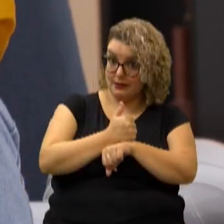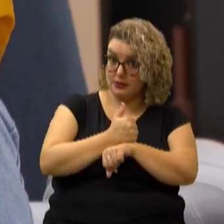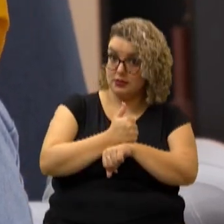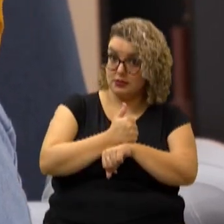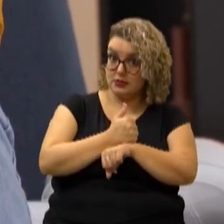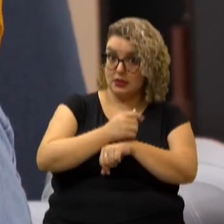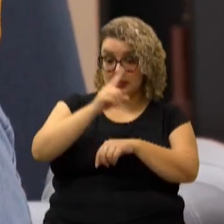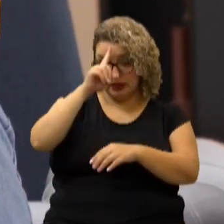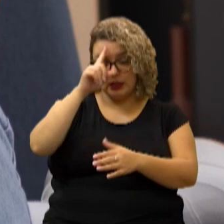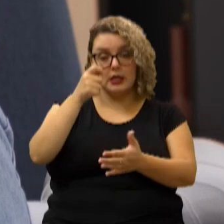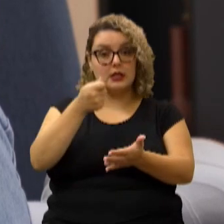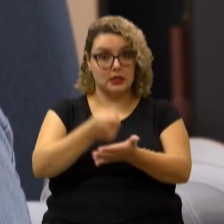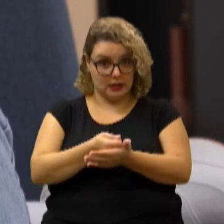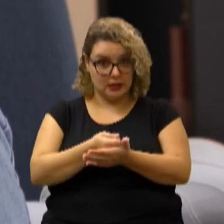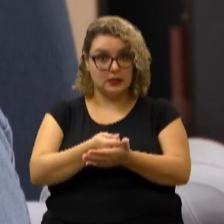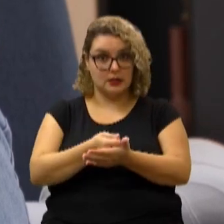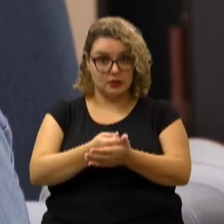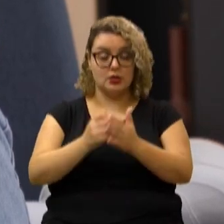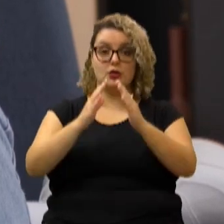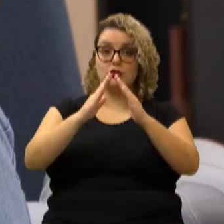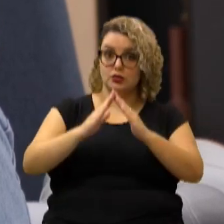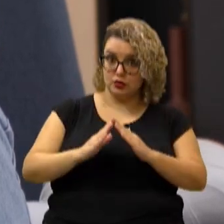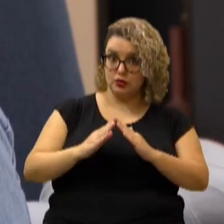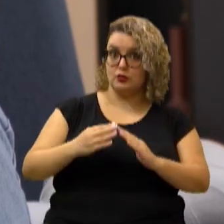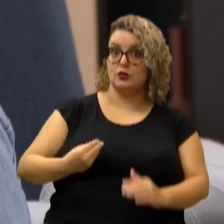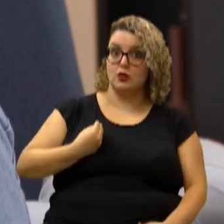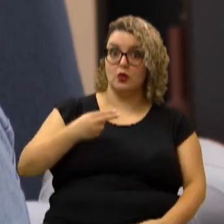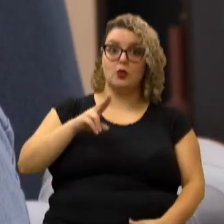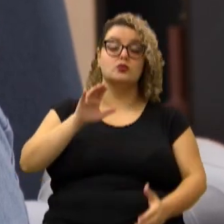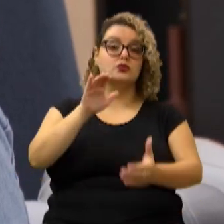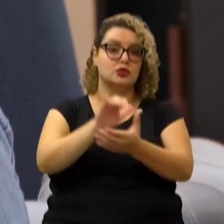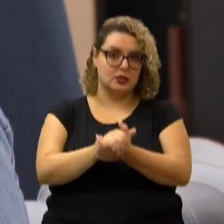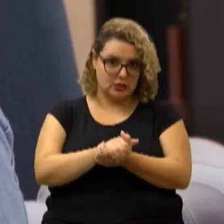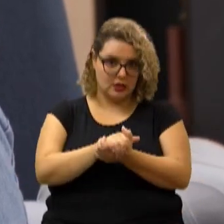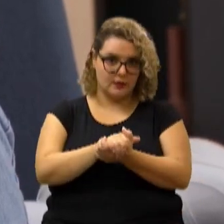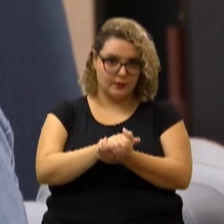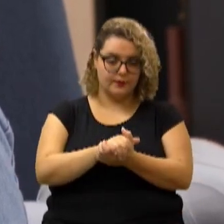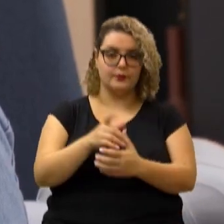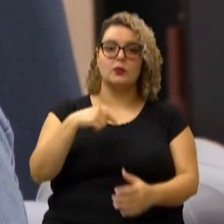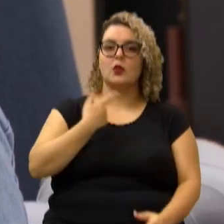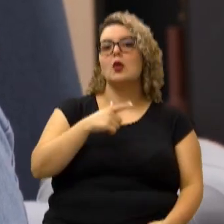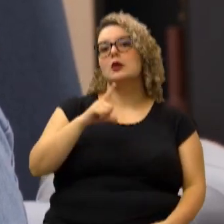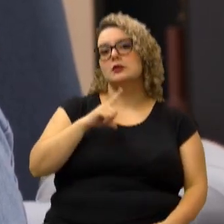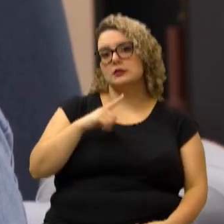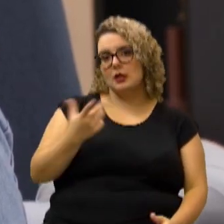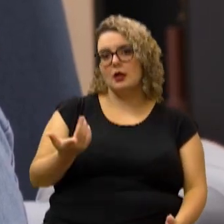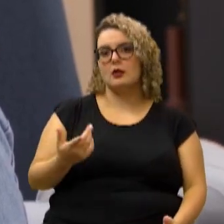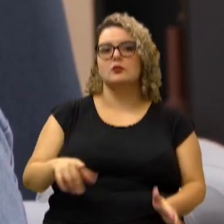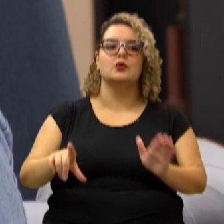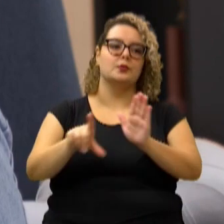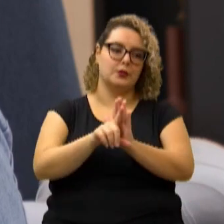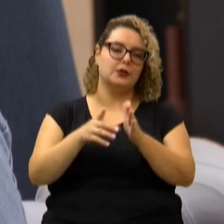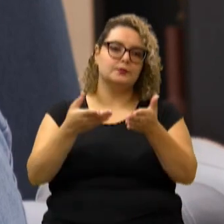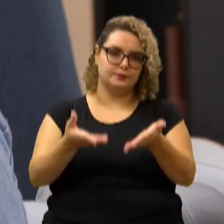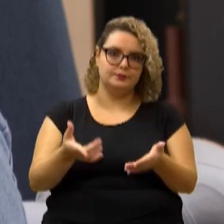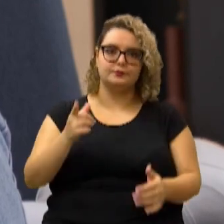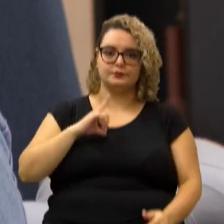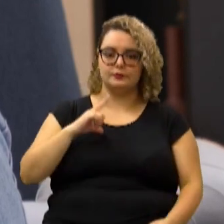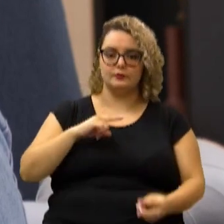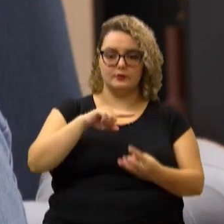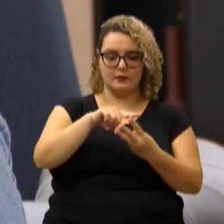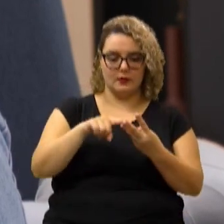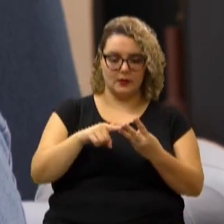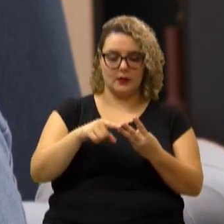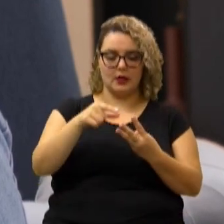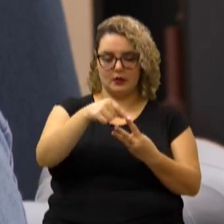antes da decisão de morar junto ou de casar a gente tem obviamente uma questão legal e aí